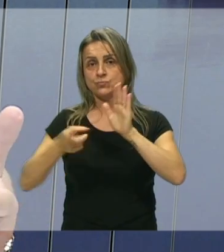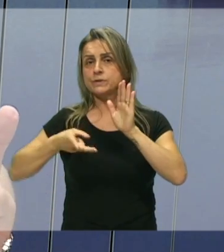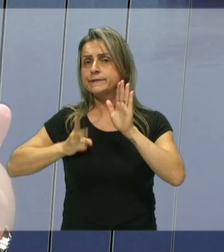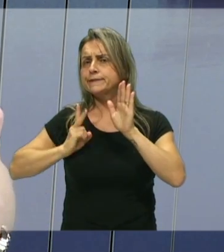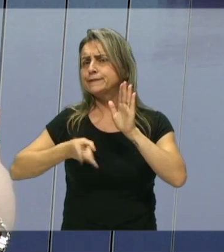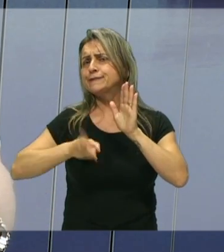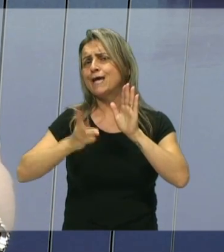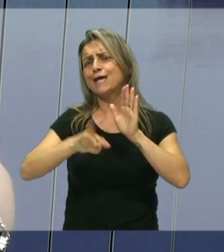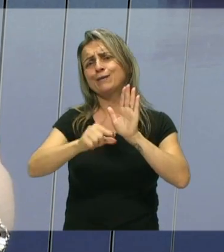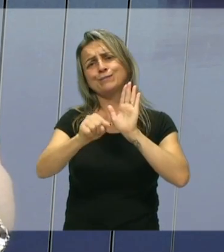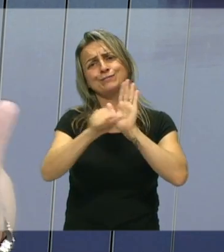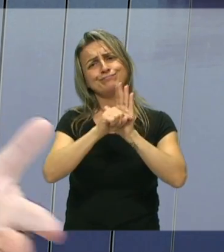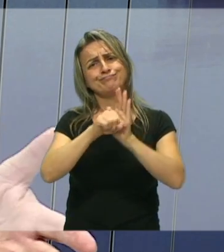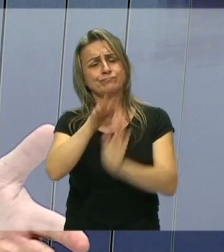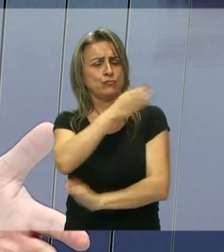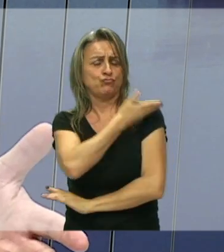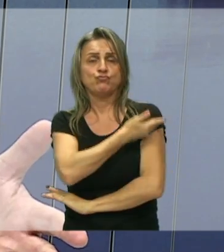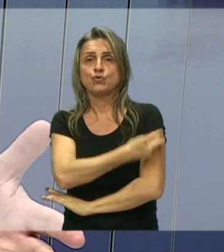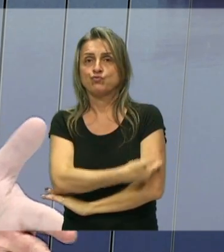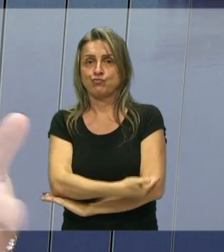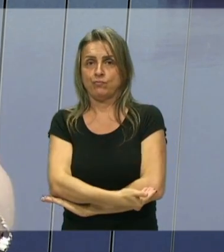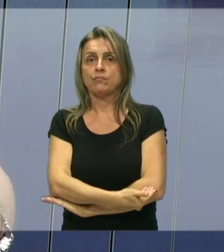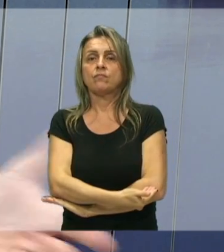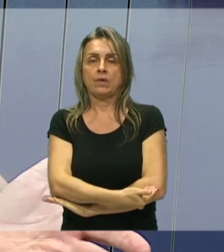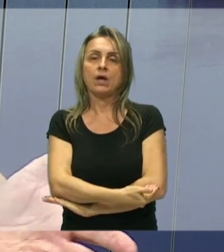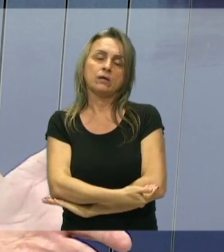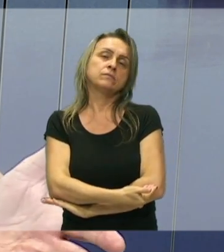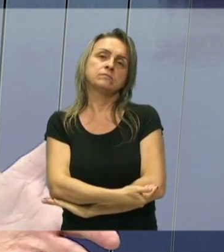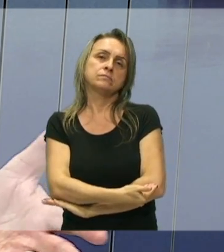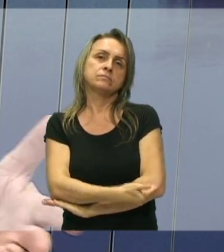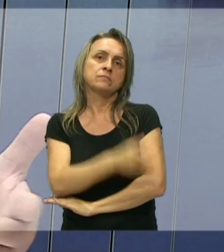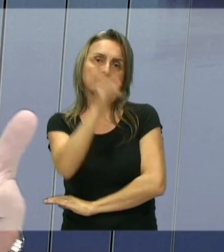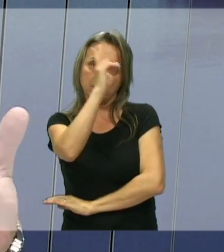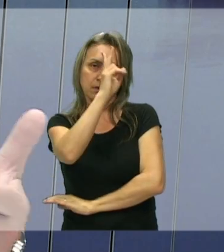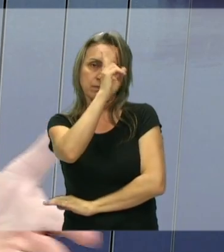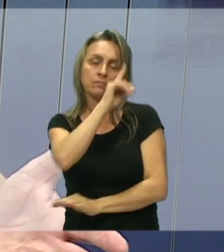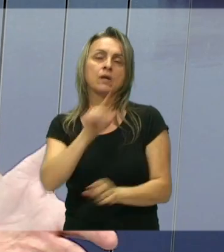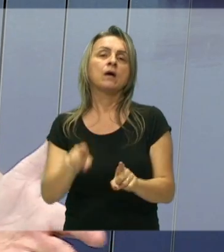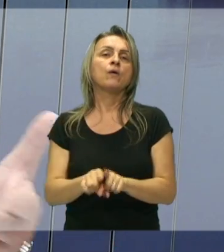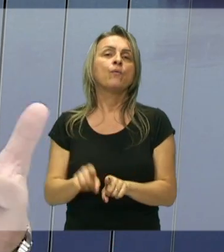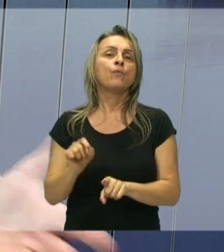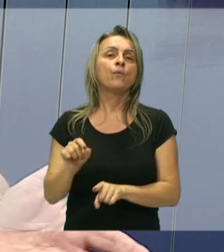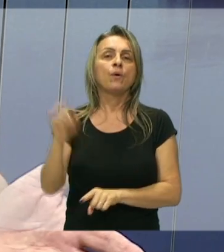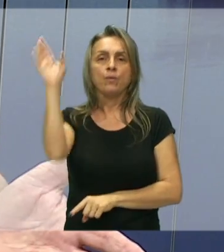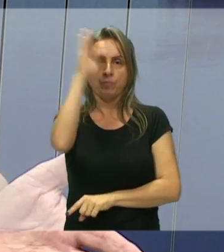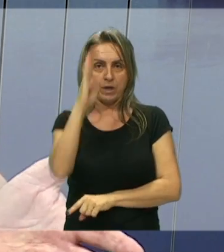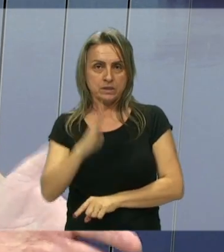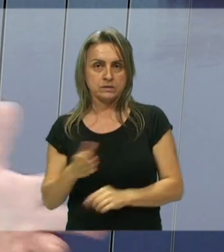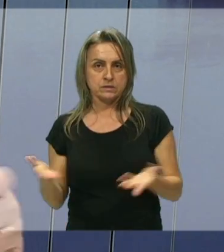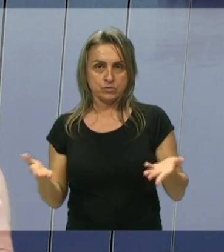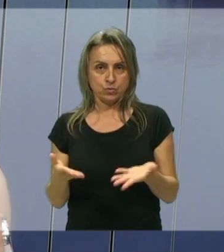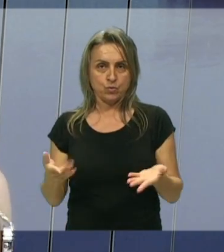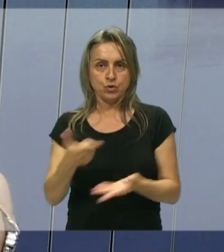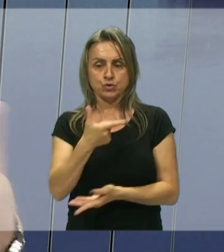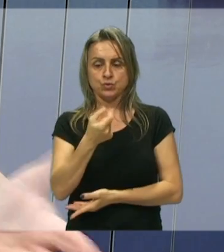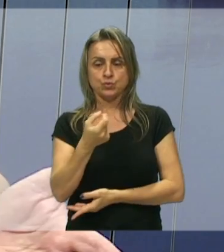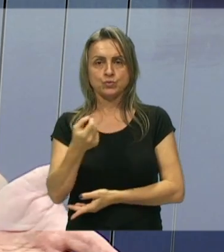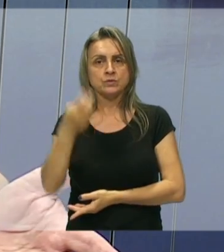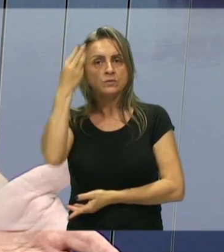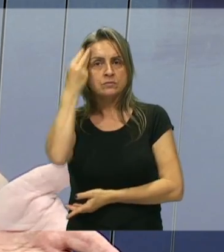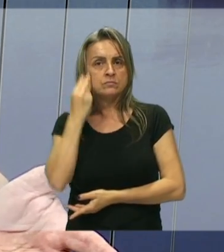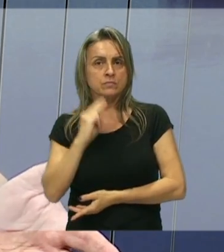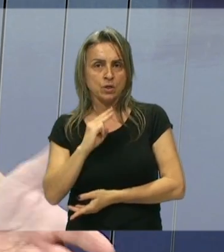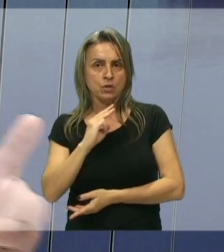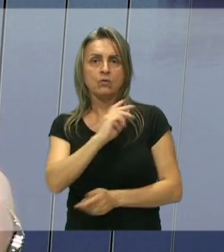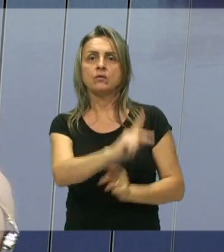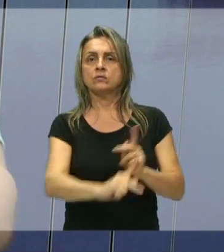recurso que seria o ideal para o Brasil. Vamos lembrar que o Brasil hoje tem 200 milhões de habitantes, tem um sistema único